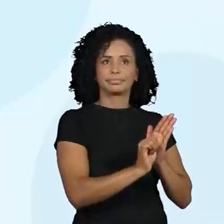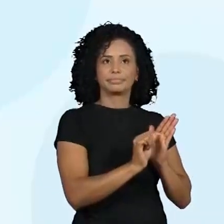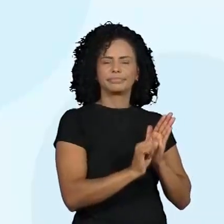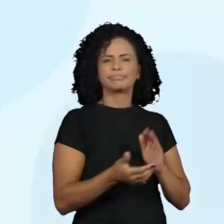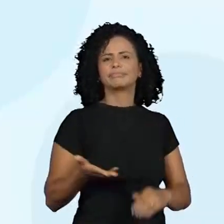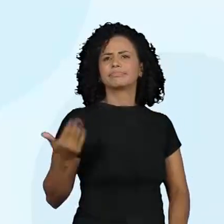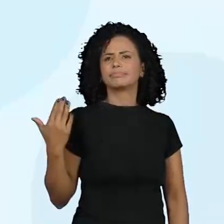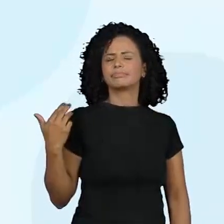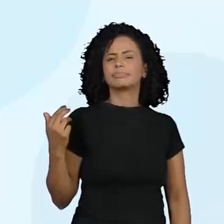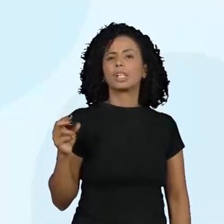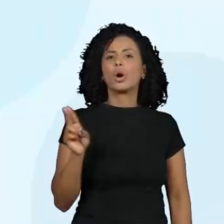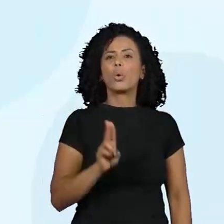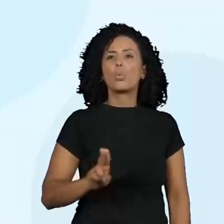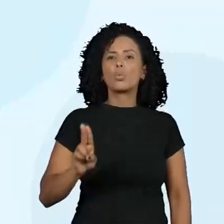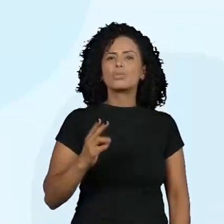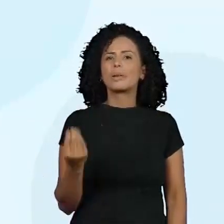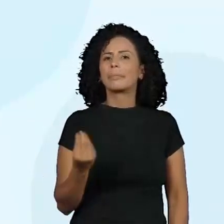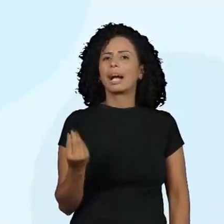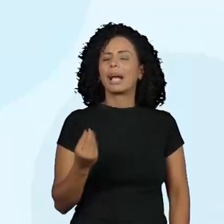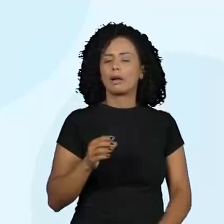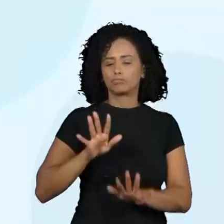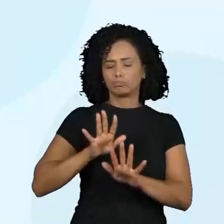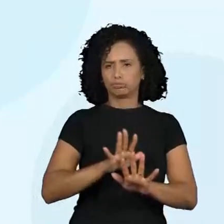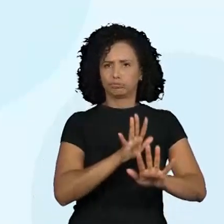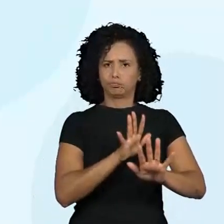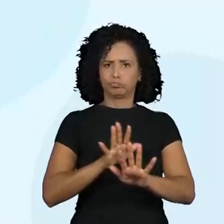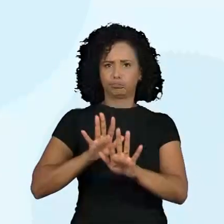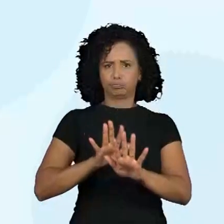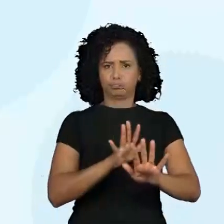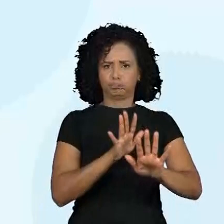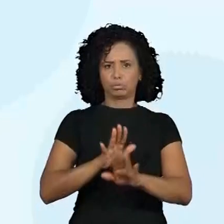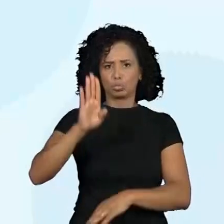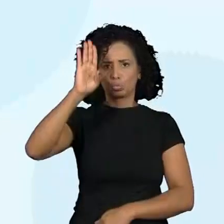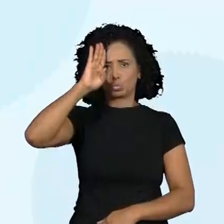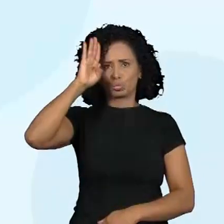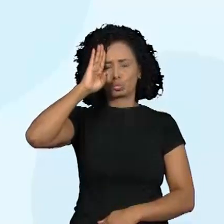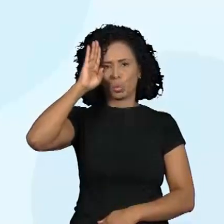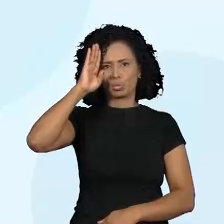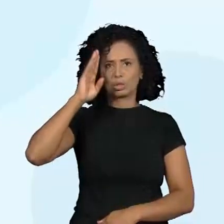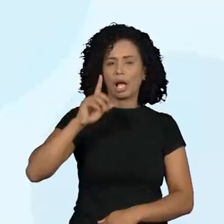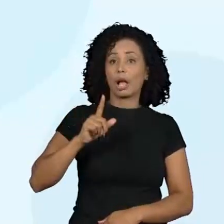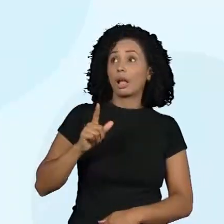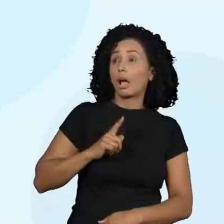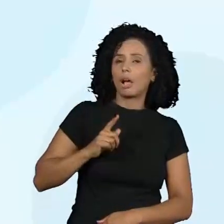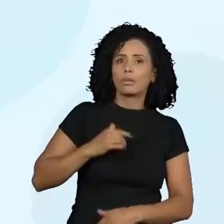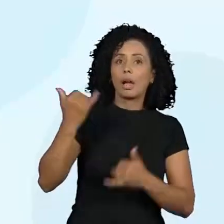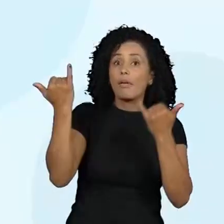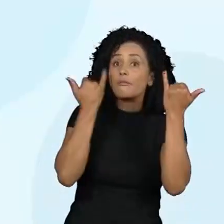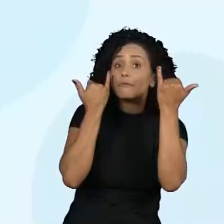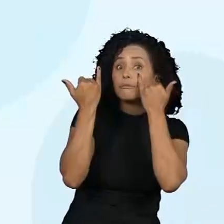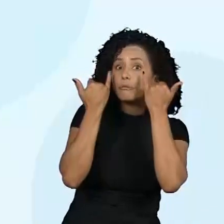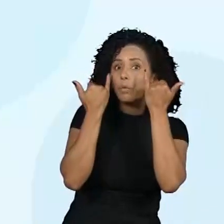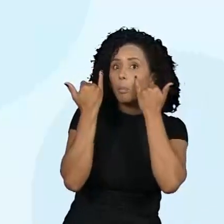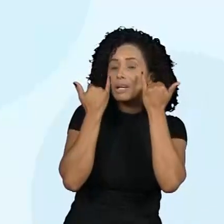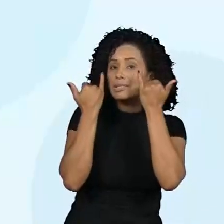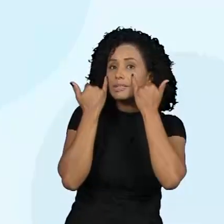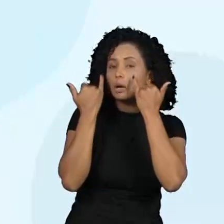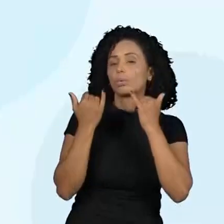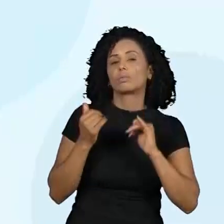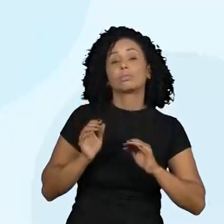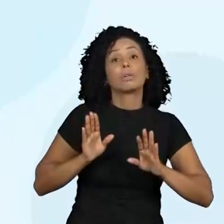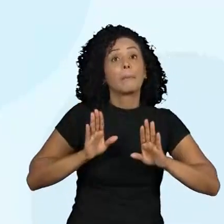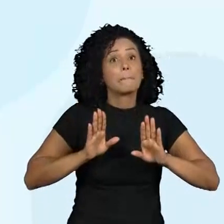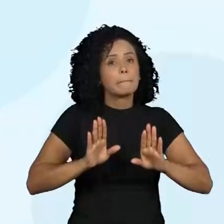era utilizada como dispositivo de sinalização militar. Então, a informação já